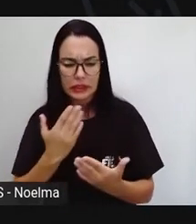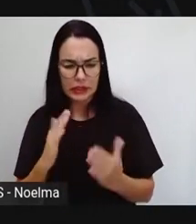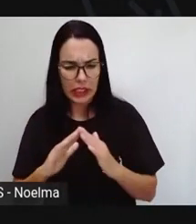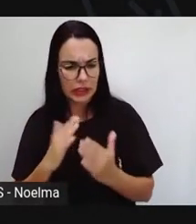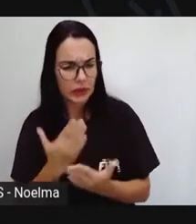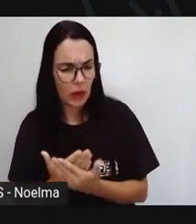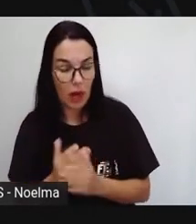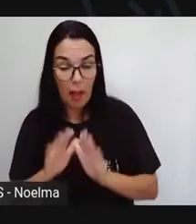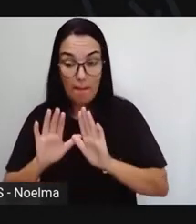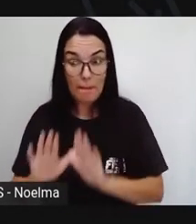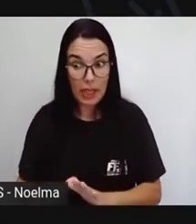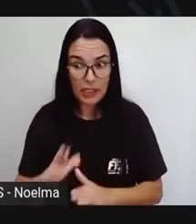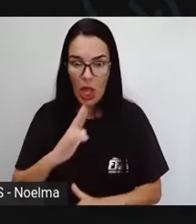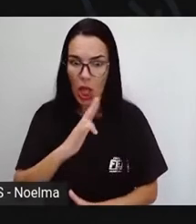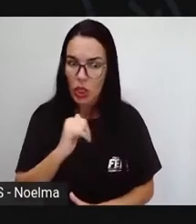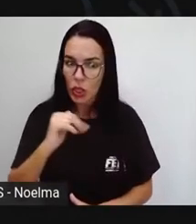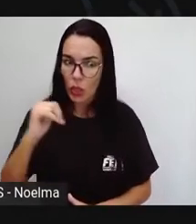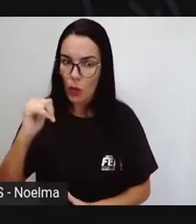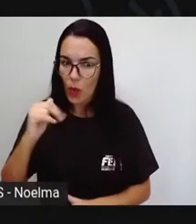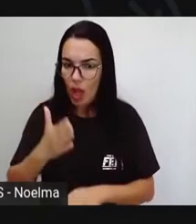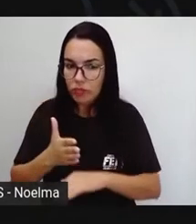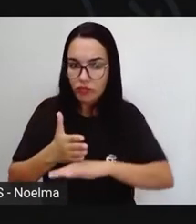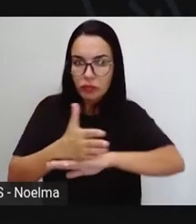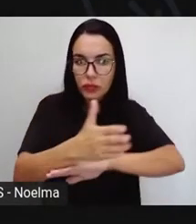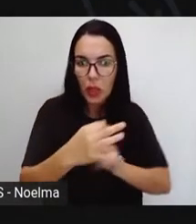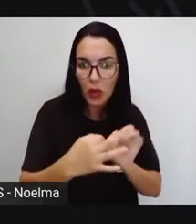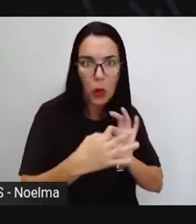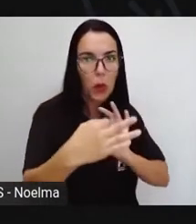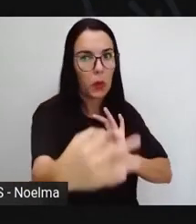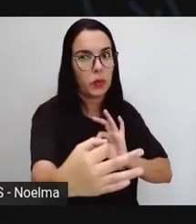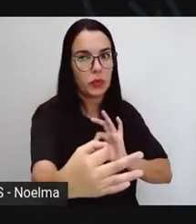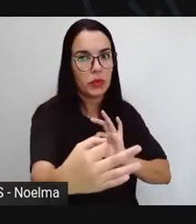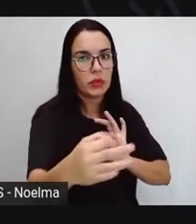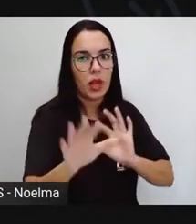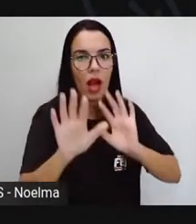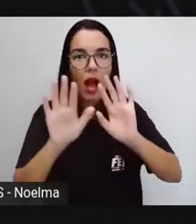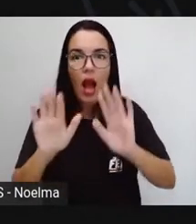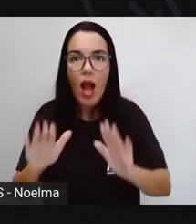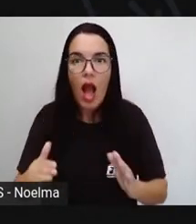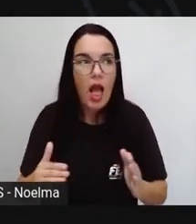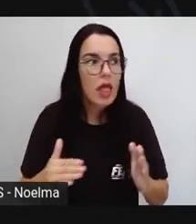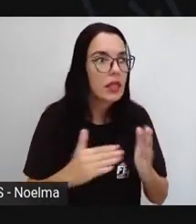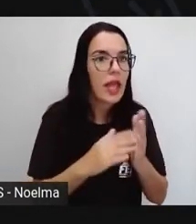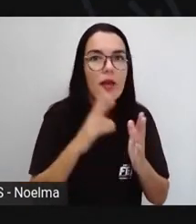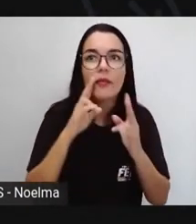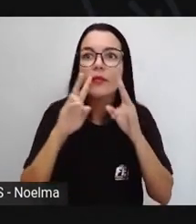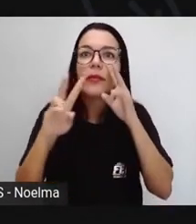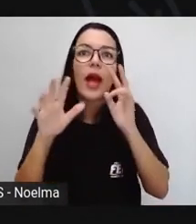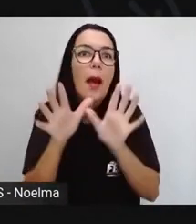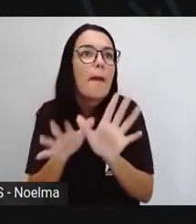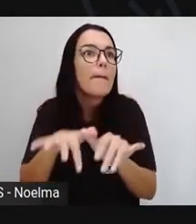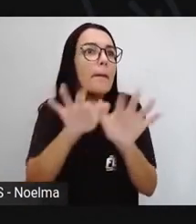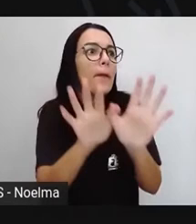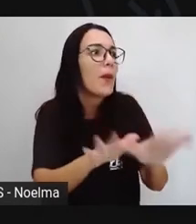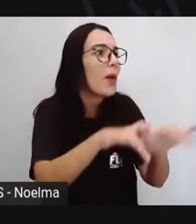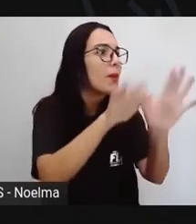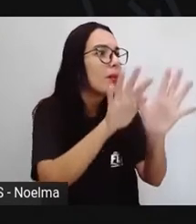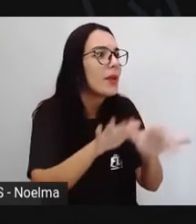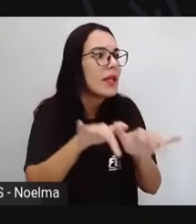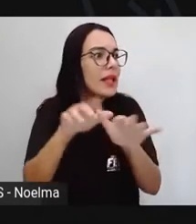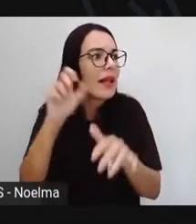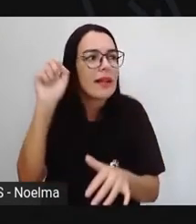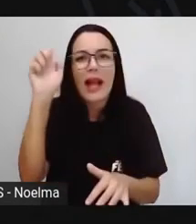mas nunca tinha ido muito longe. Até ver aquela borboleta azul. Era